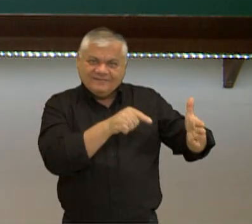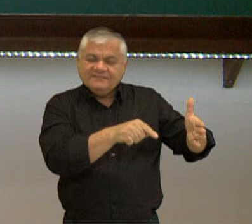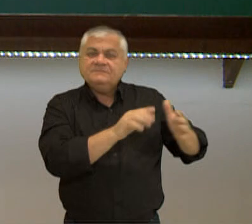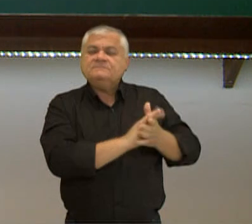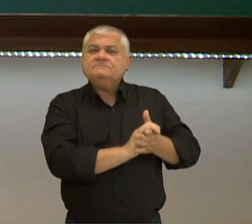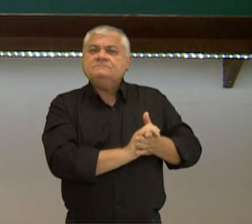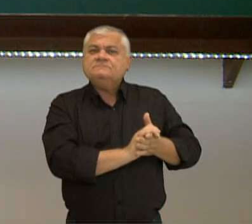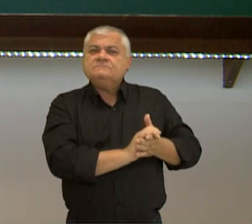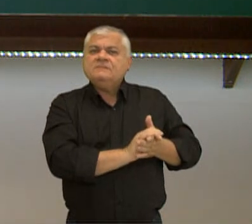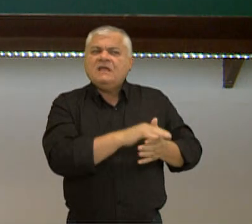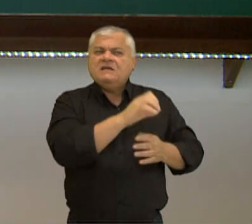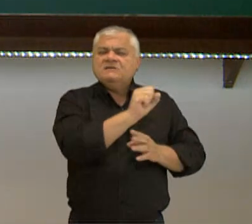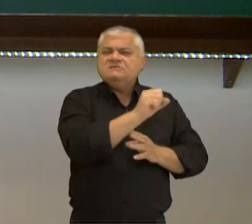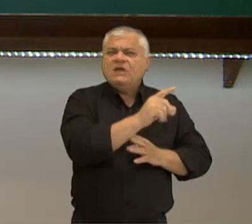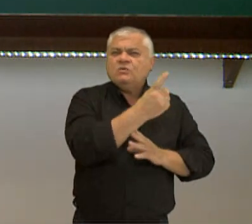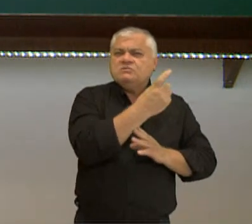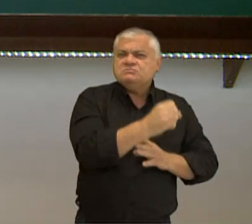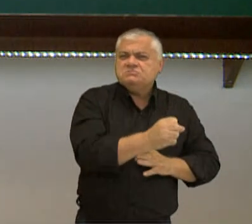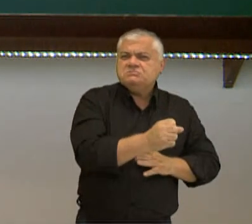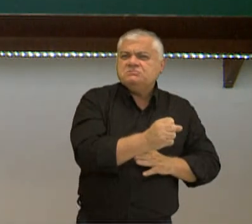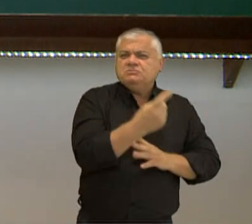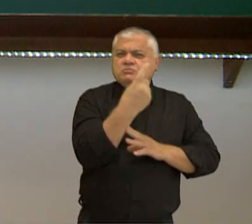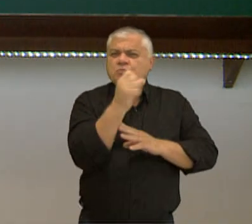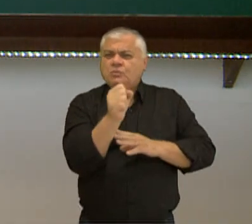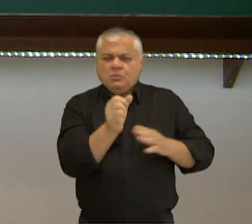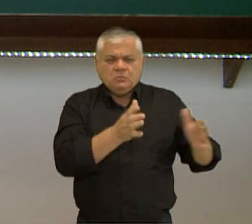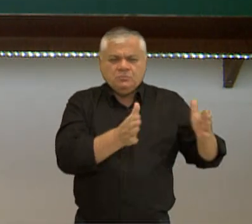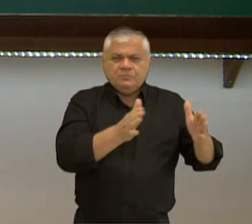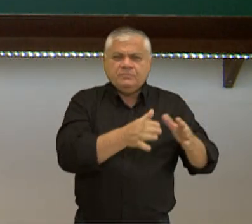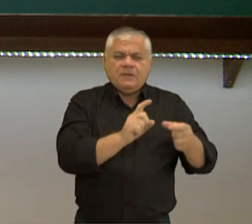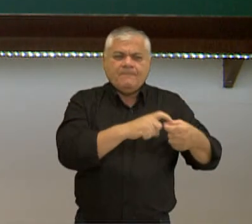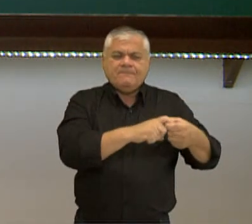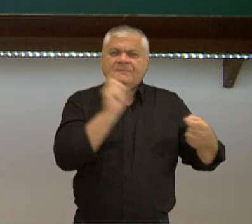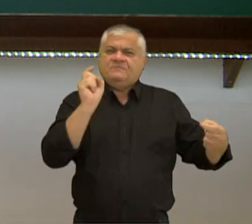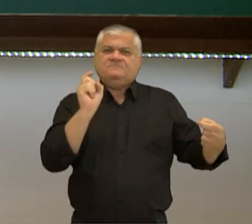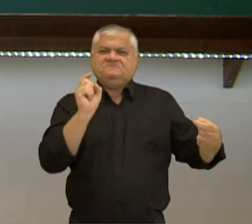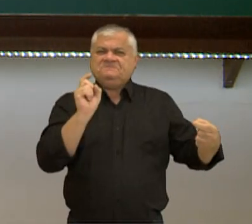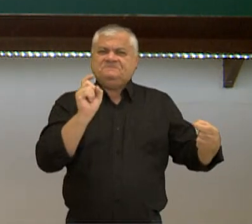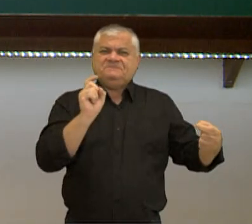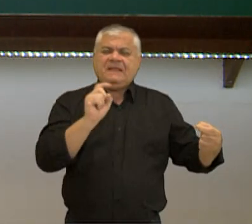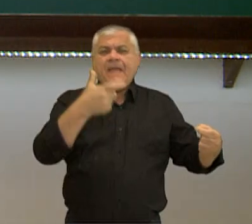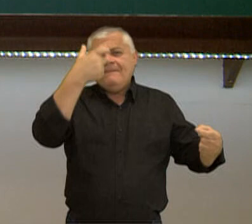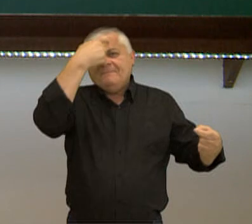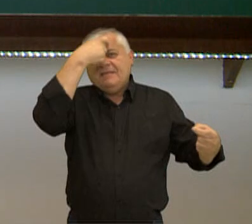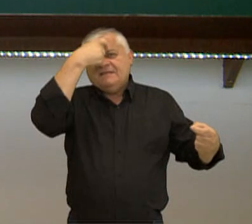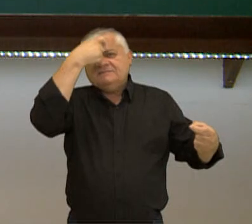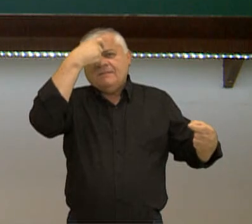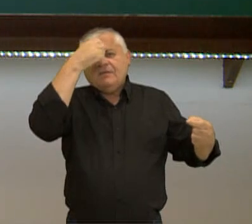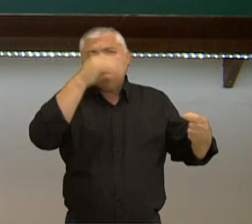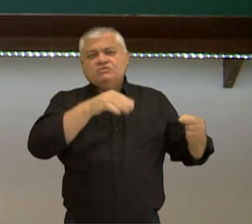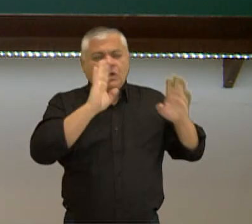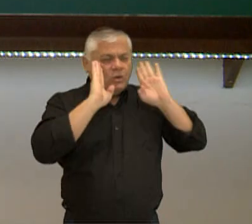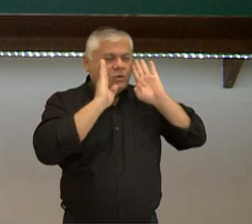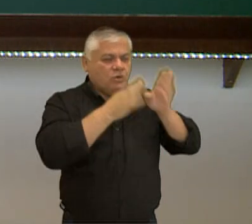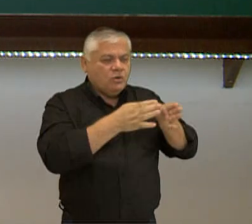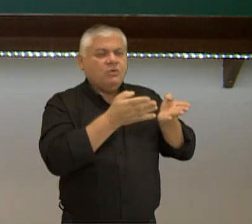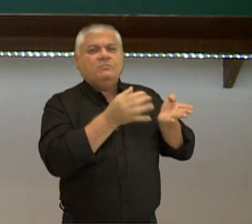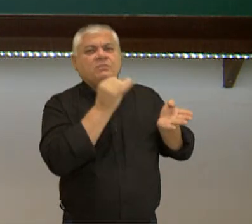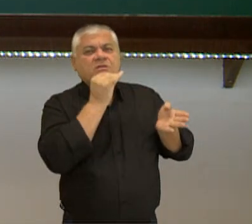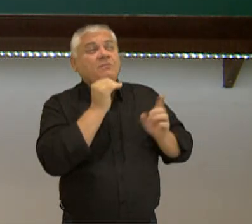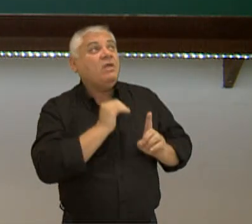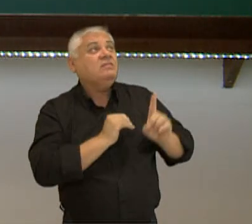importantes. Você ter um rompimento, né, com um modelo de pensamento voltado, de certa maneira,